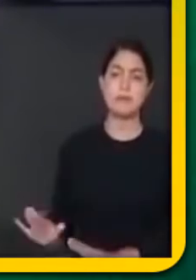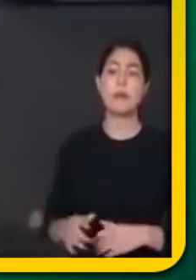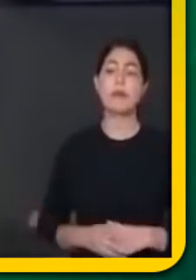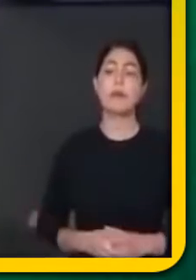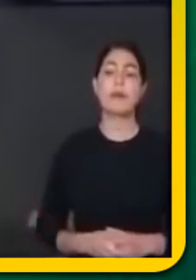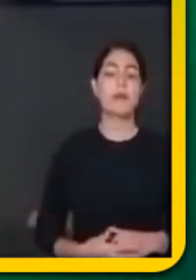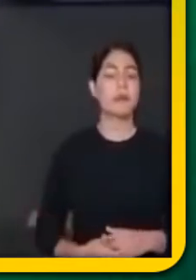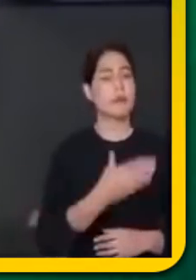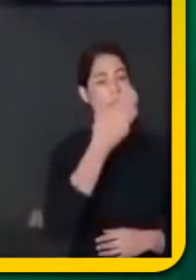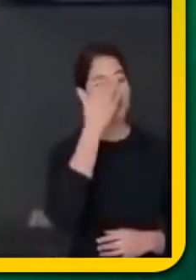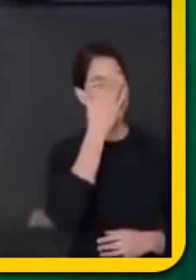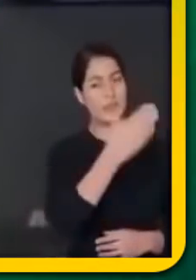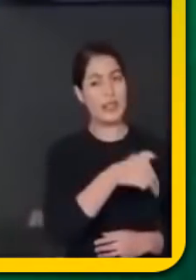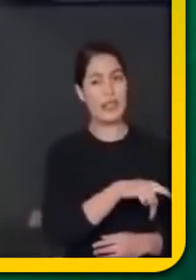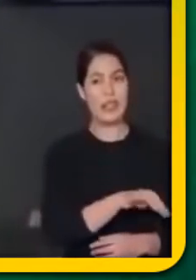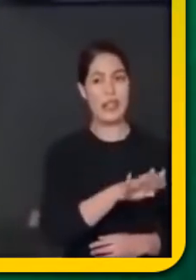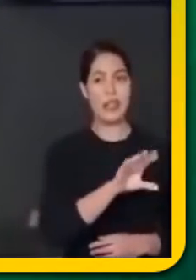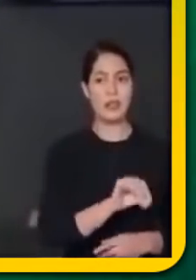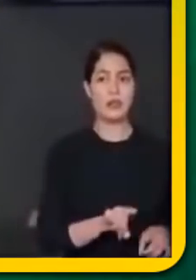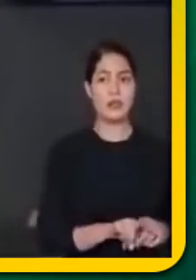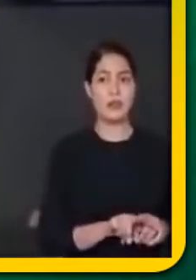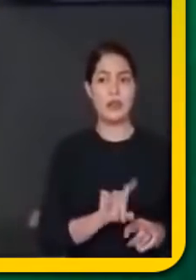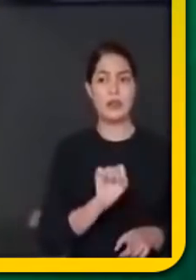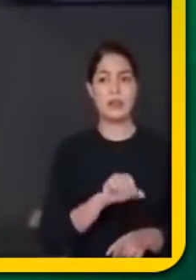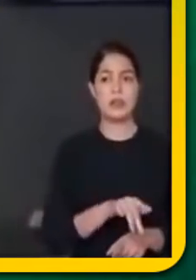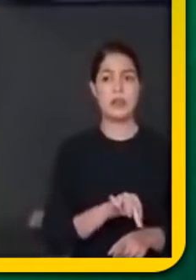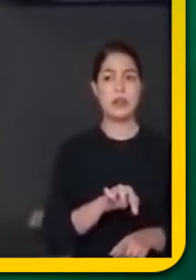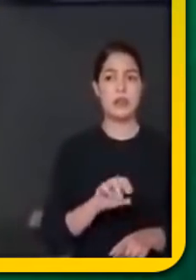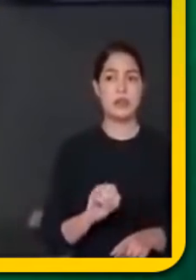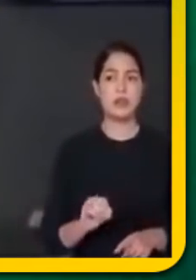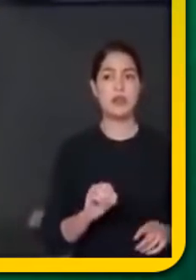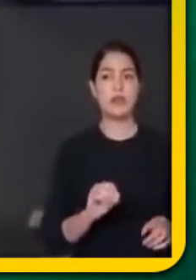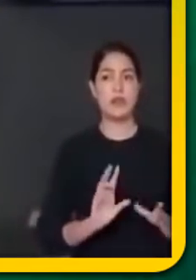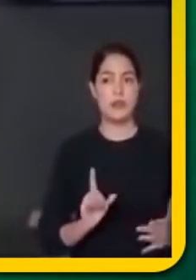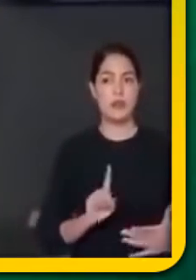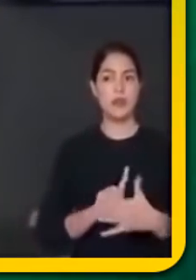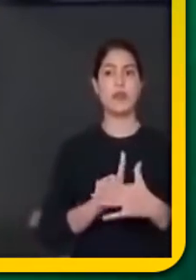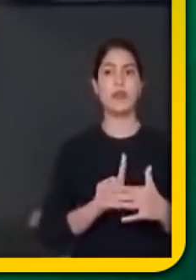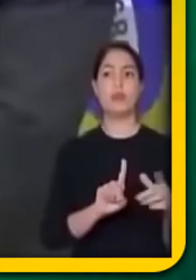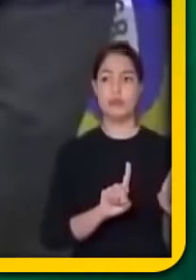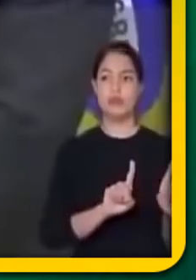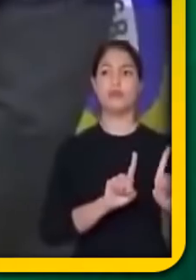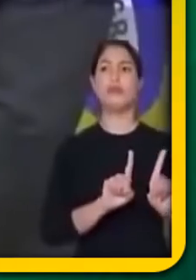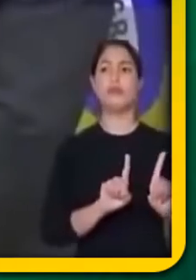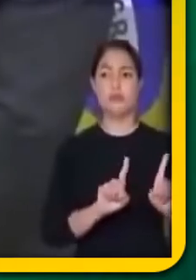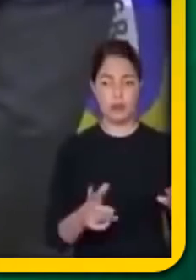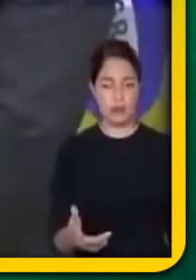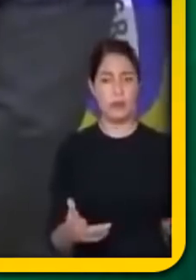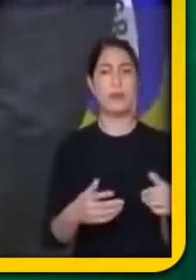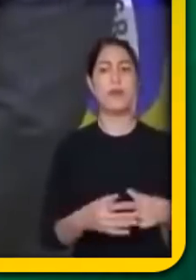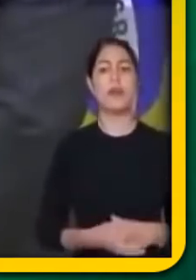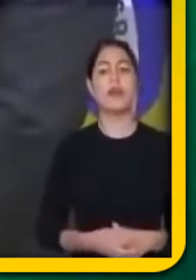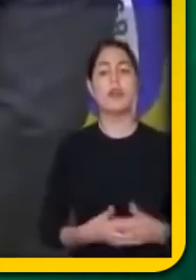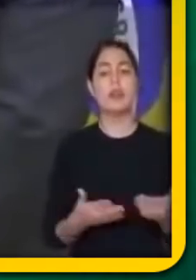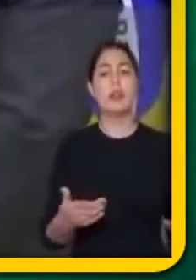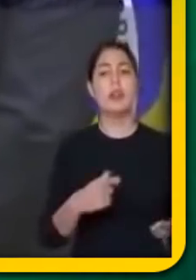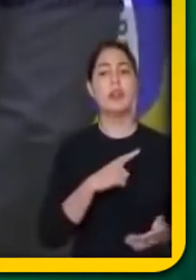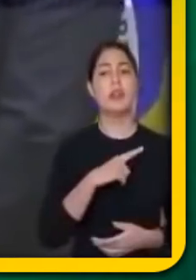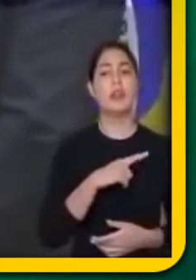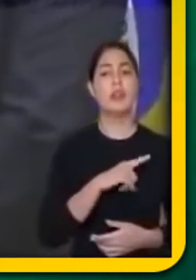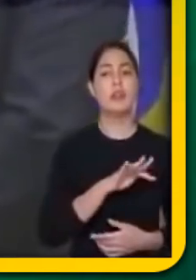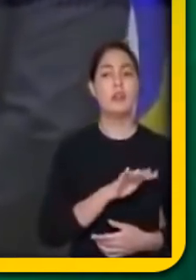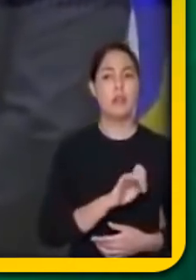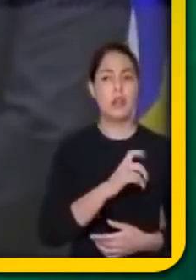Gonçalves, que o acompanhou na tribuna do Parlamento Brasileiro. Parabéns também pela luta intransigente, ao Felipe Brito, ao